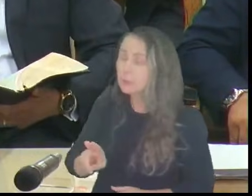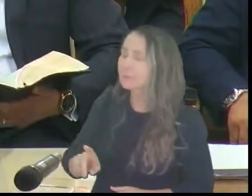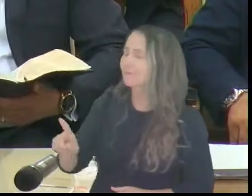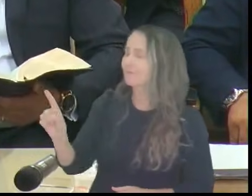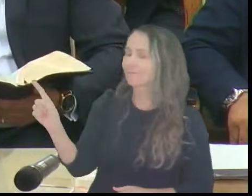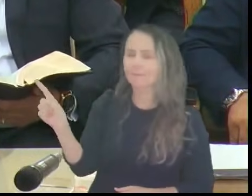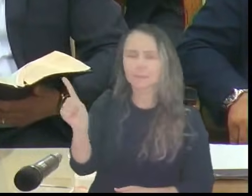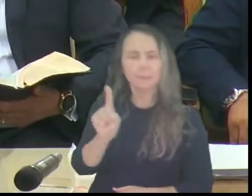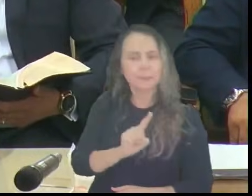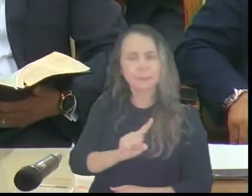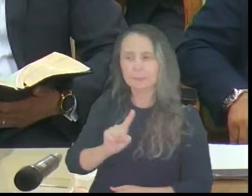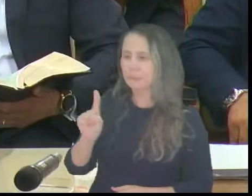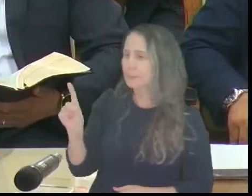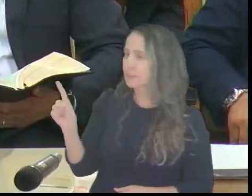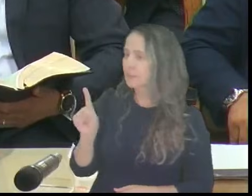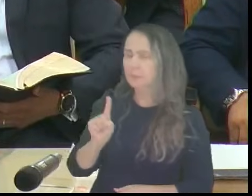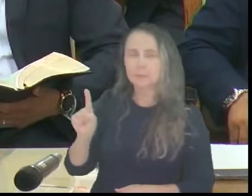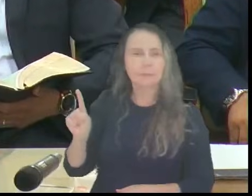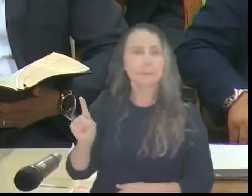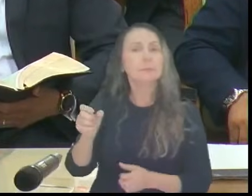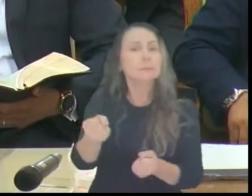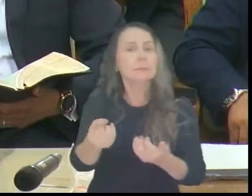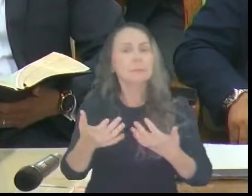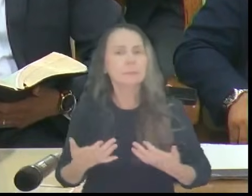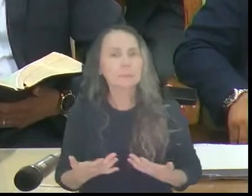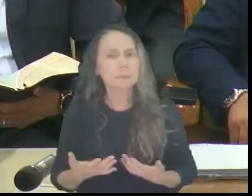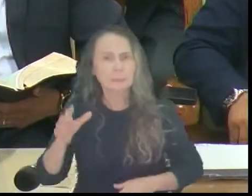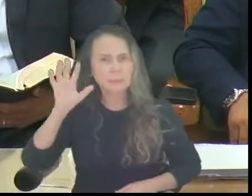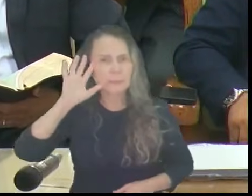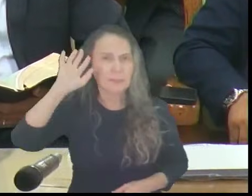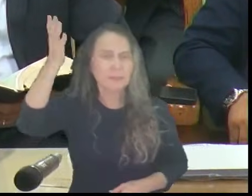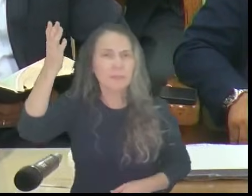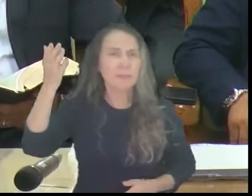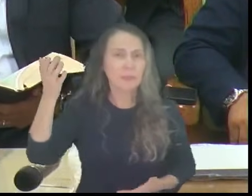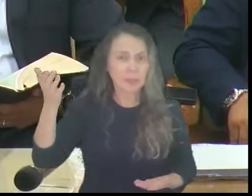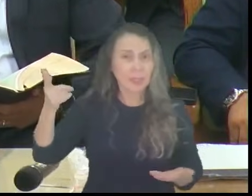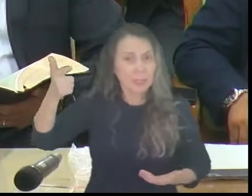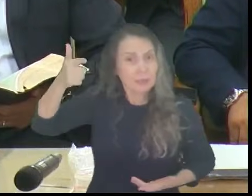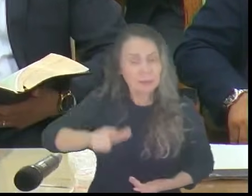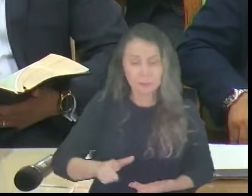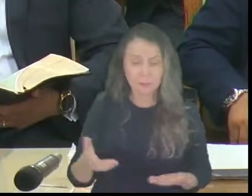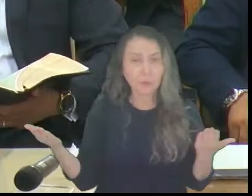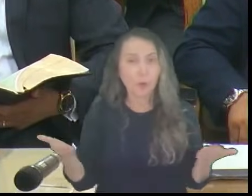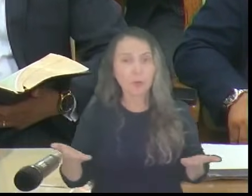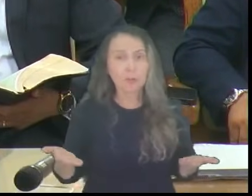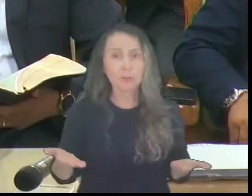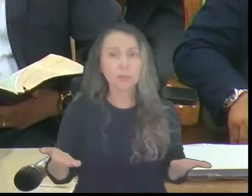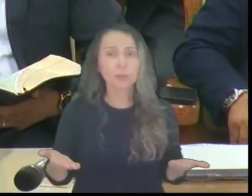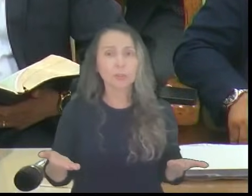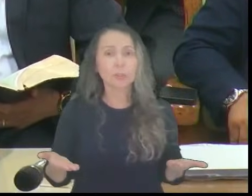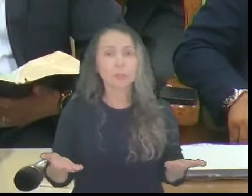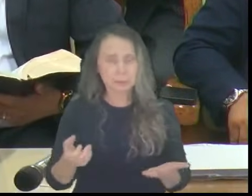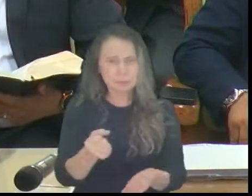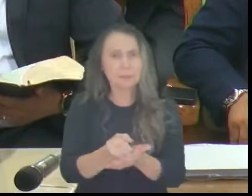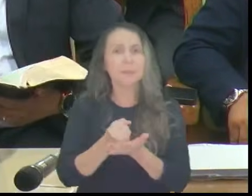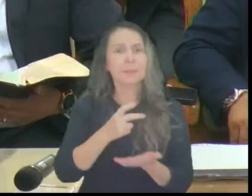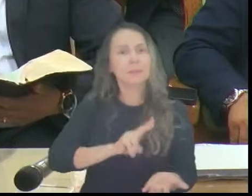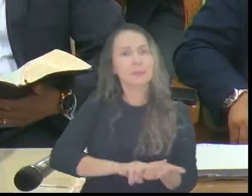Jesus. Me diga uma coisa, está acontecendo isso outra vez? Me ajudem? Me ajudem a interpretar.